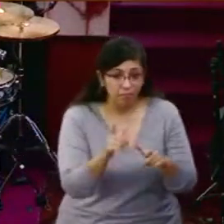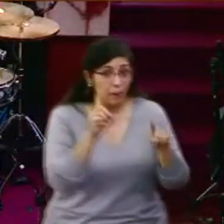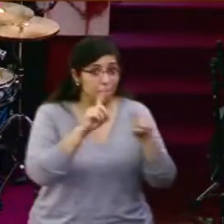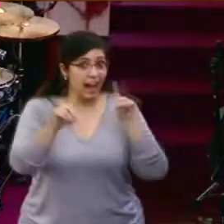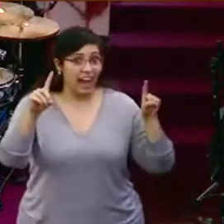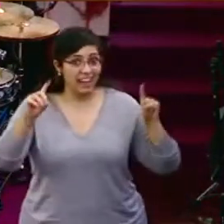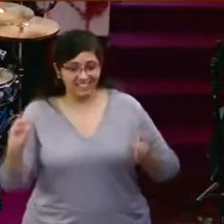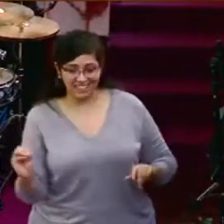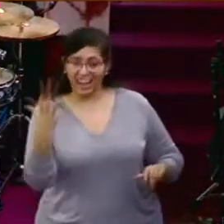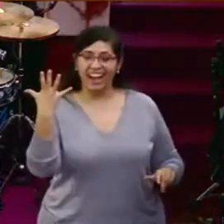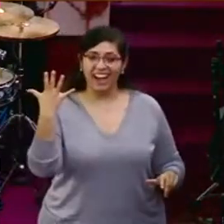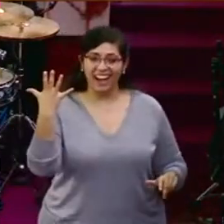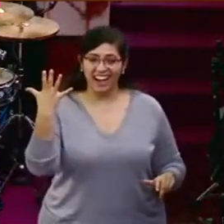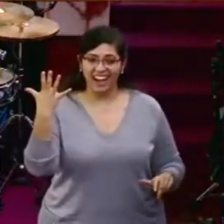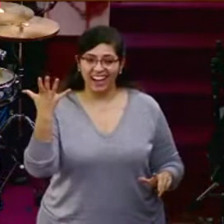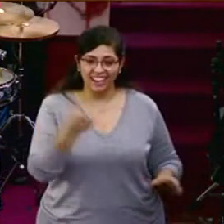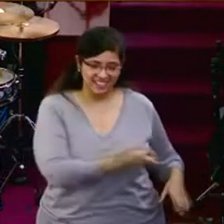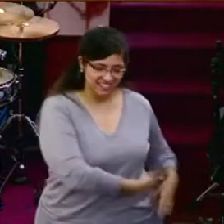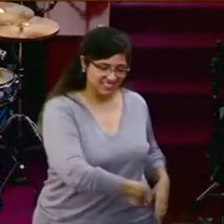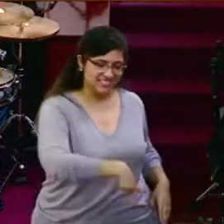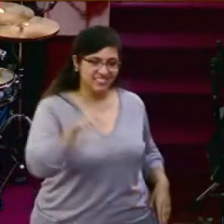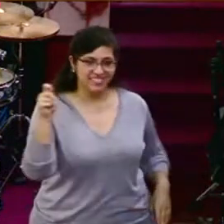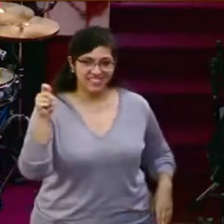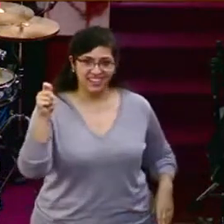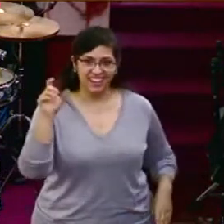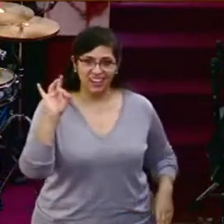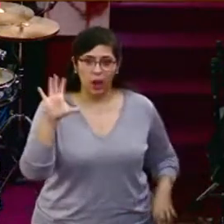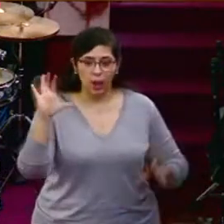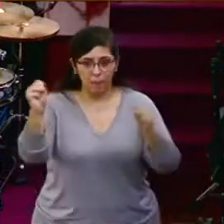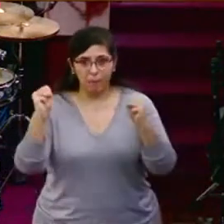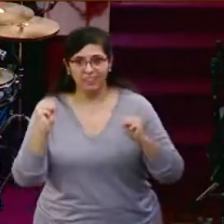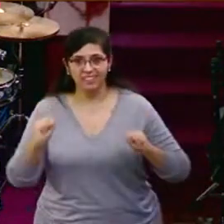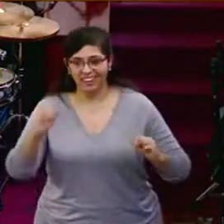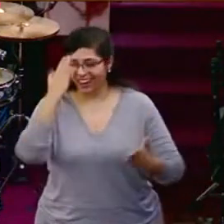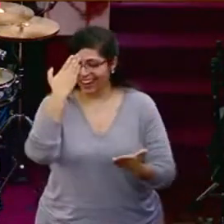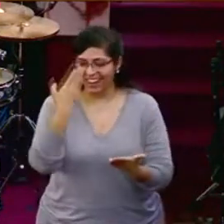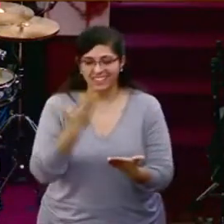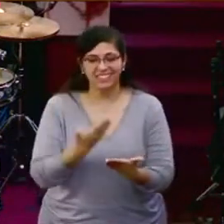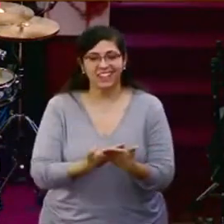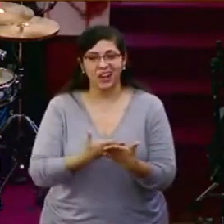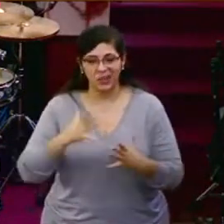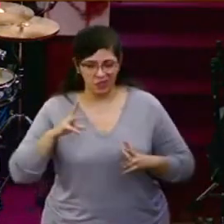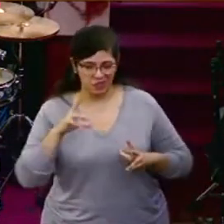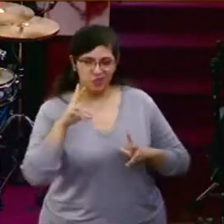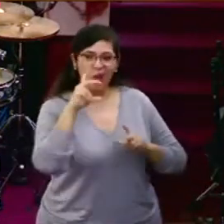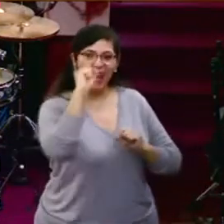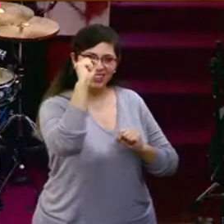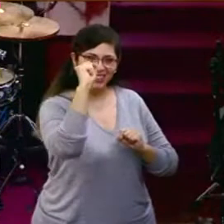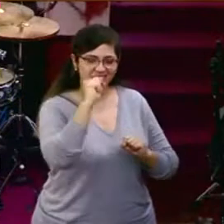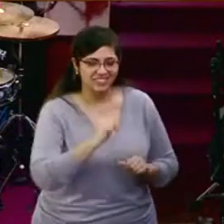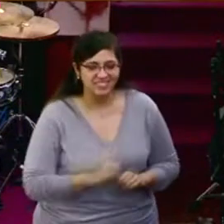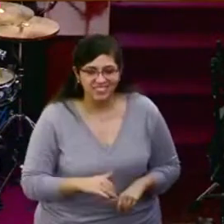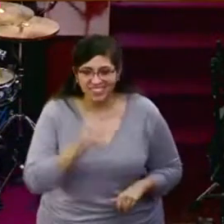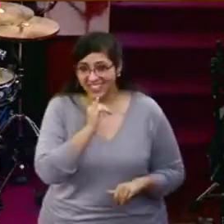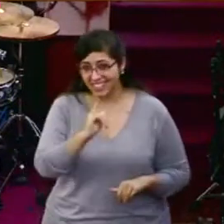ele levantava uma espada e pelos poderes de grayskull ele ficava muito forte e ele dizia